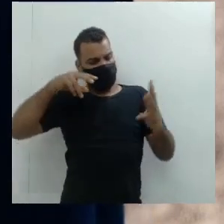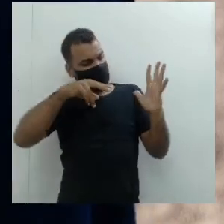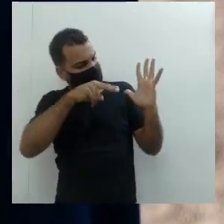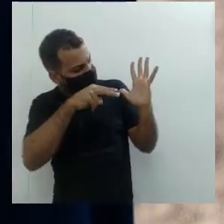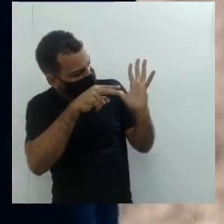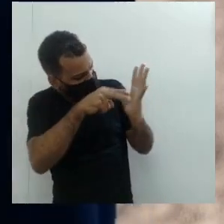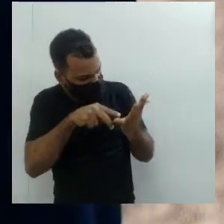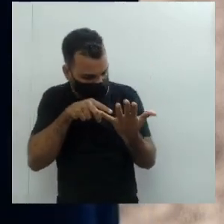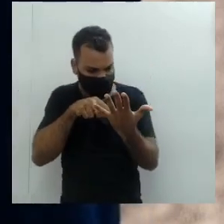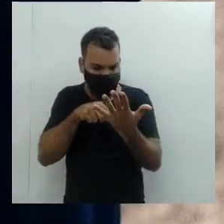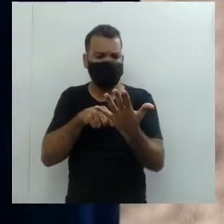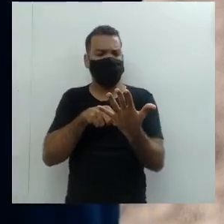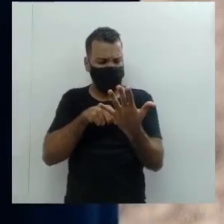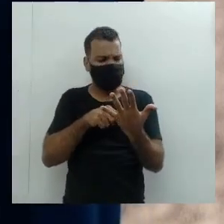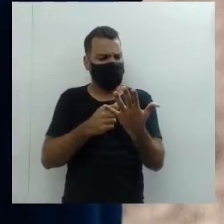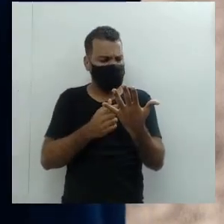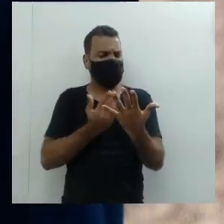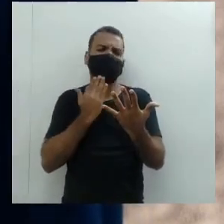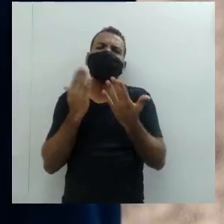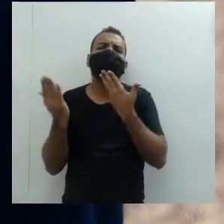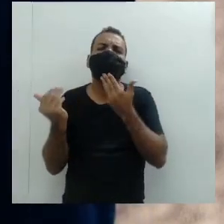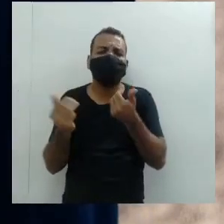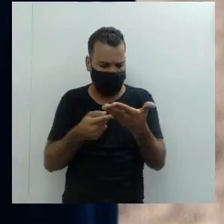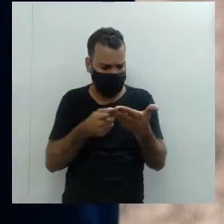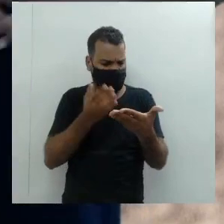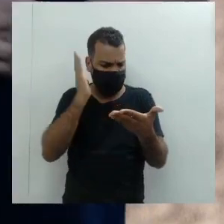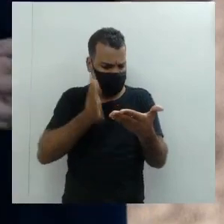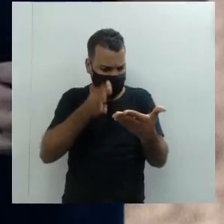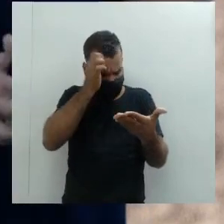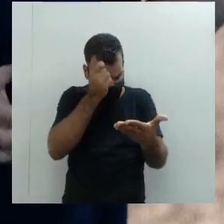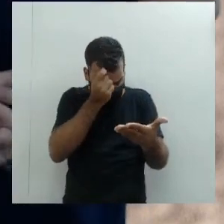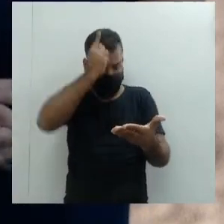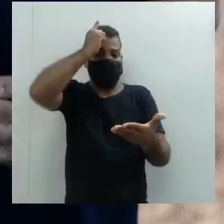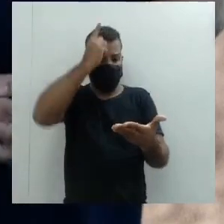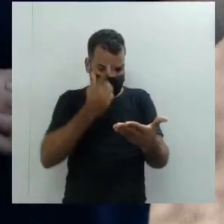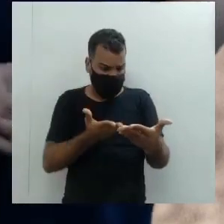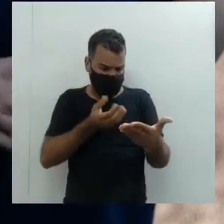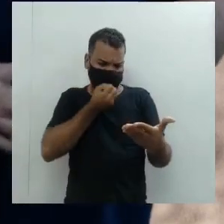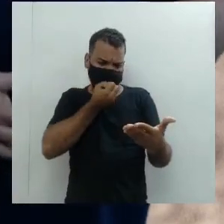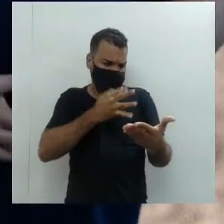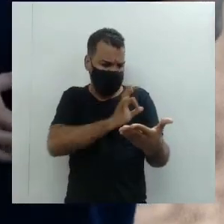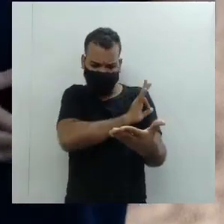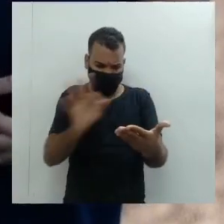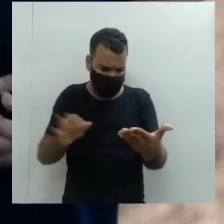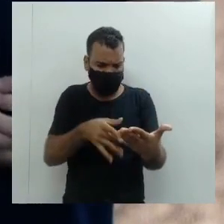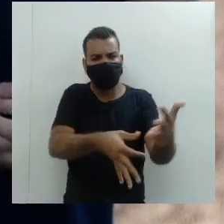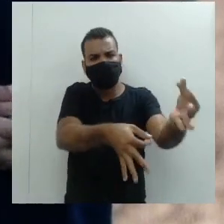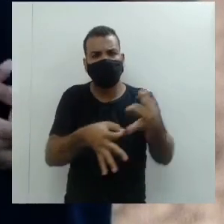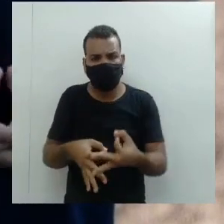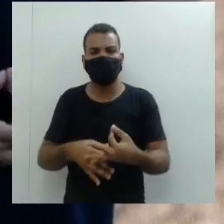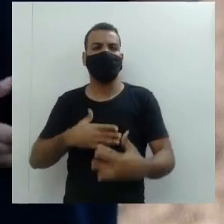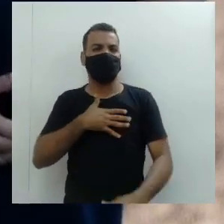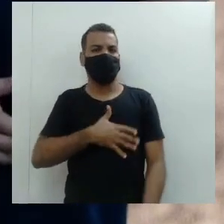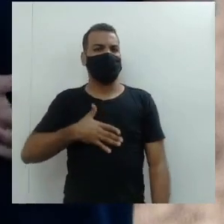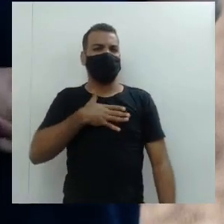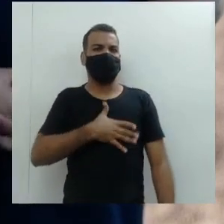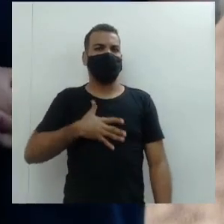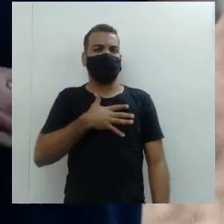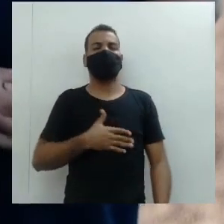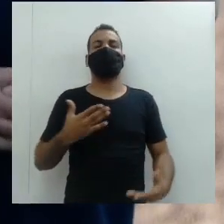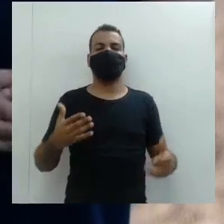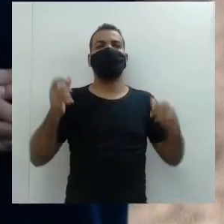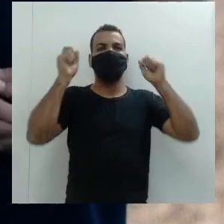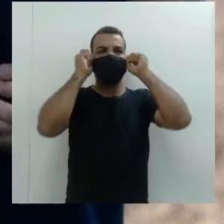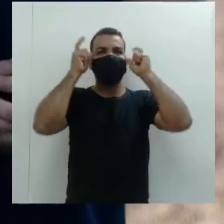aquele jovem estudante, né, cheio de grandes ideias na cabeça. Interessante, é um jovem estudante cheio de ideias e também com um